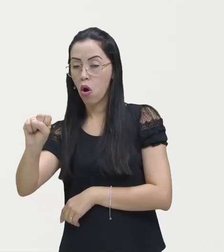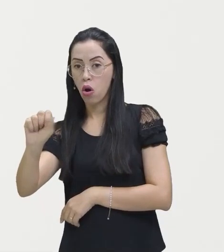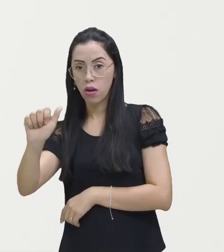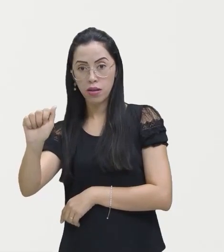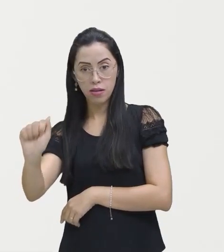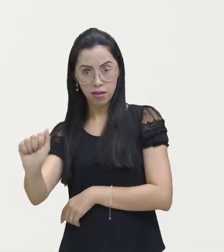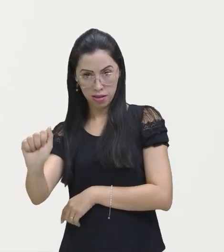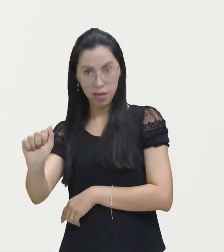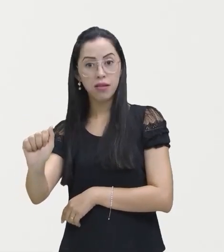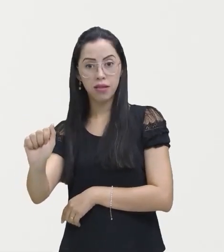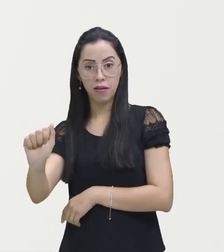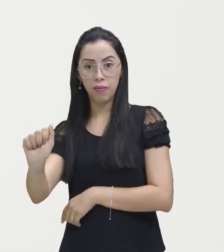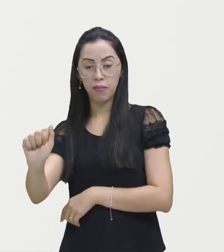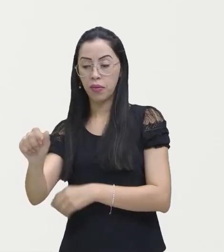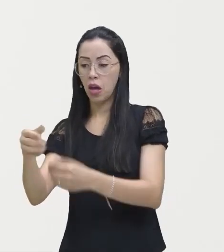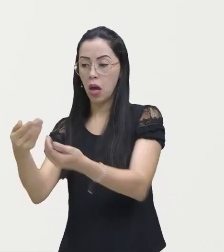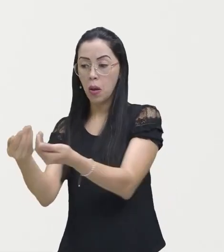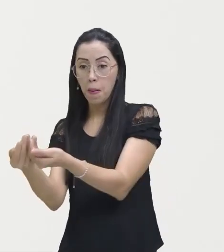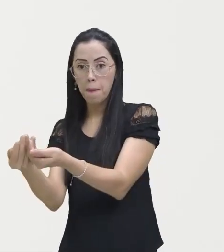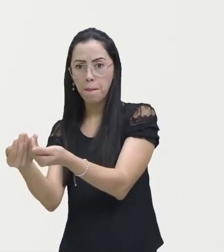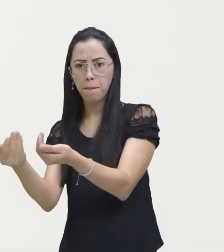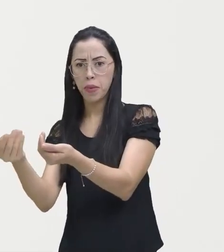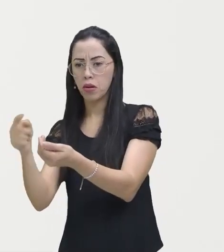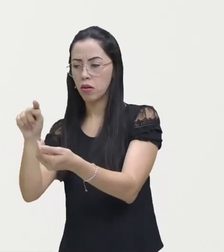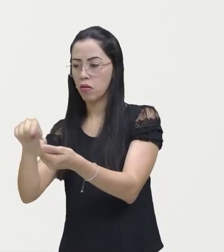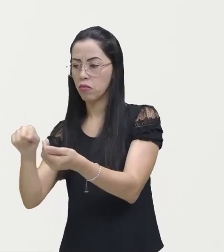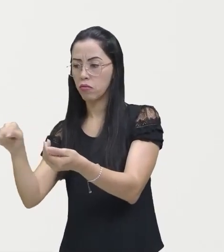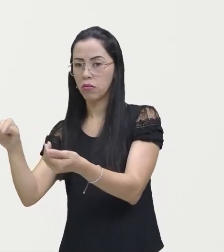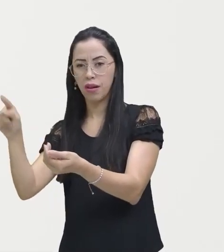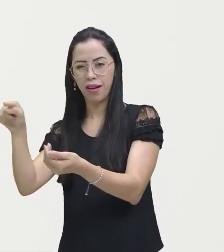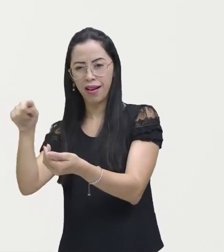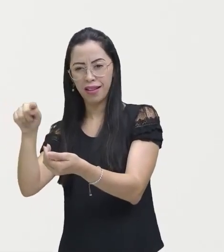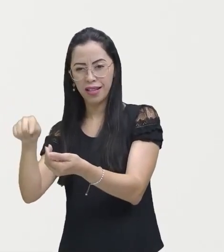espaço, alegre,